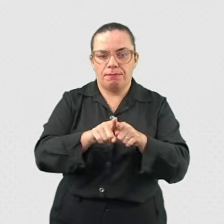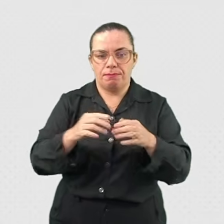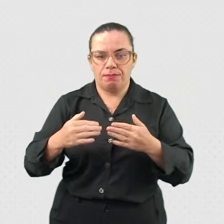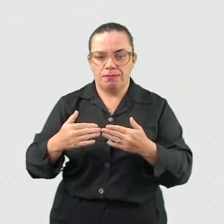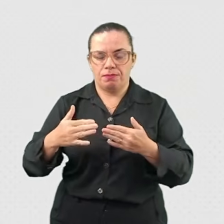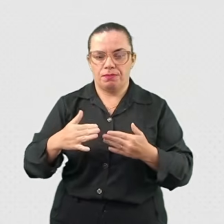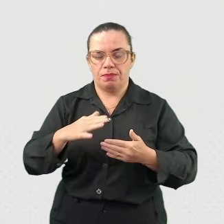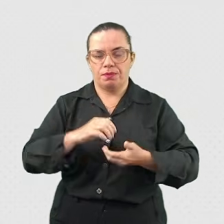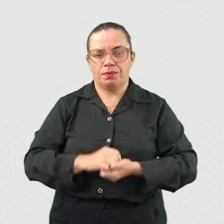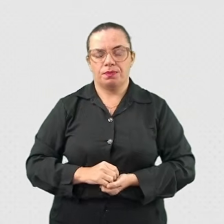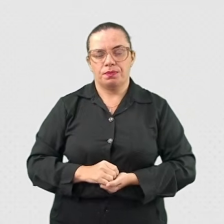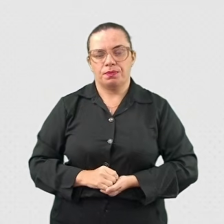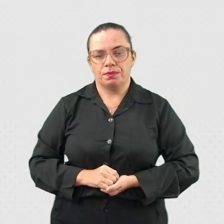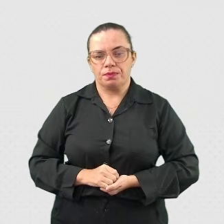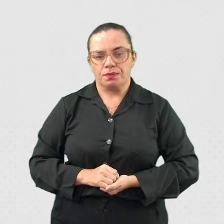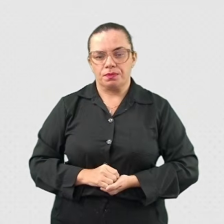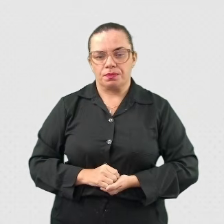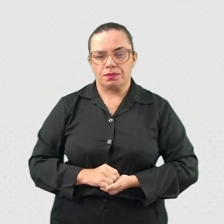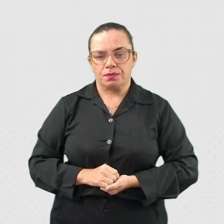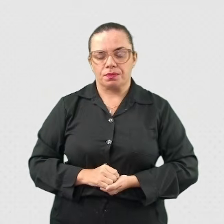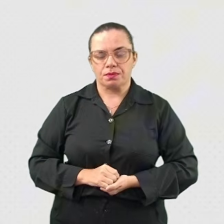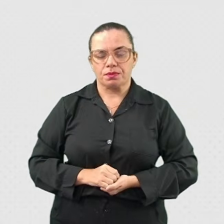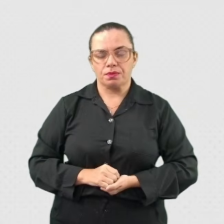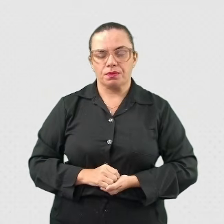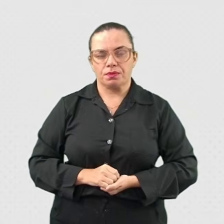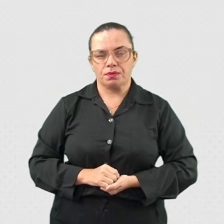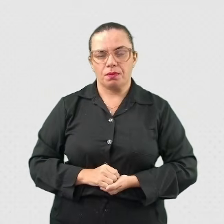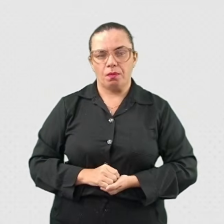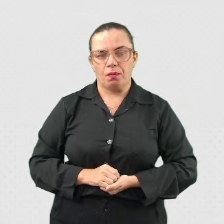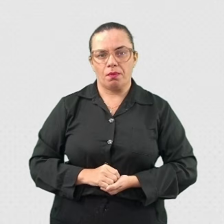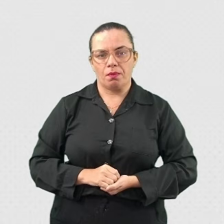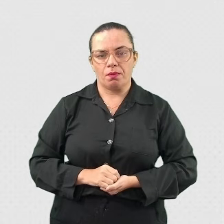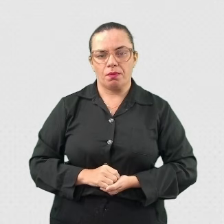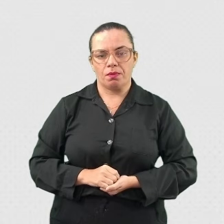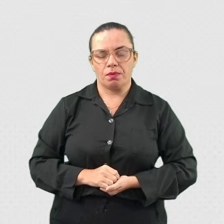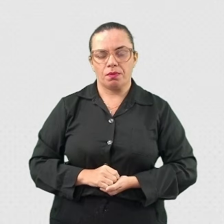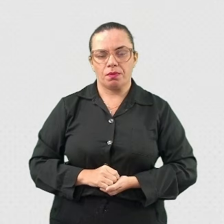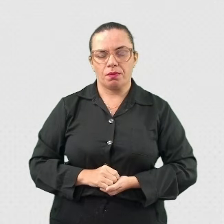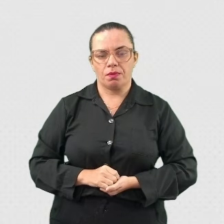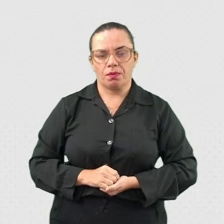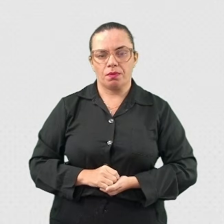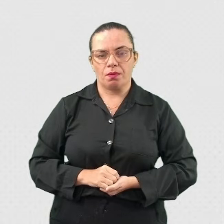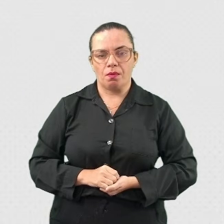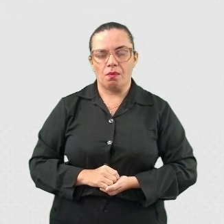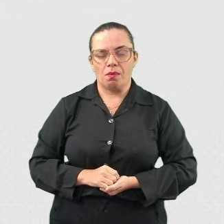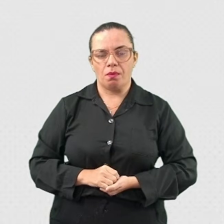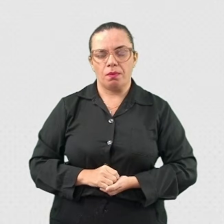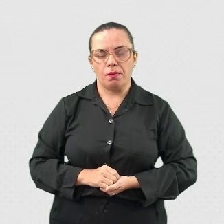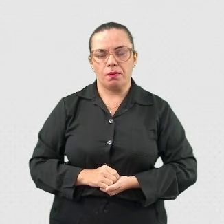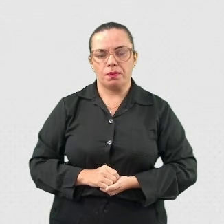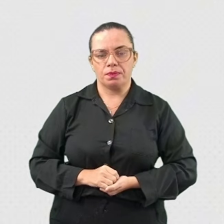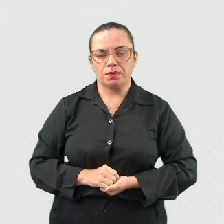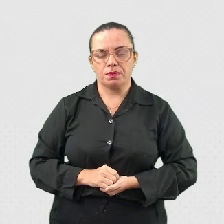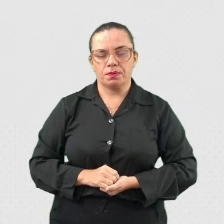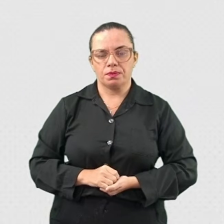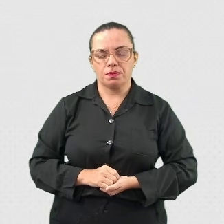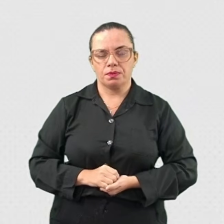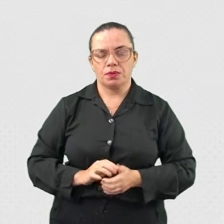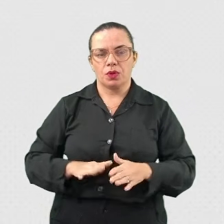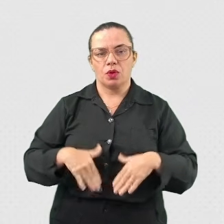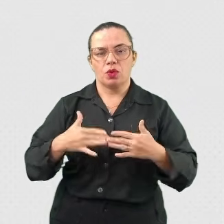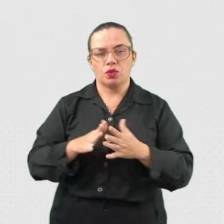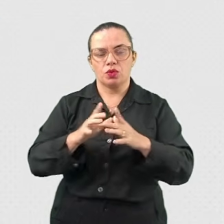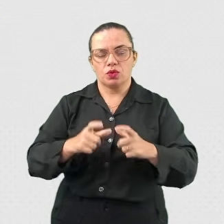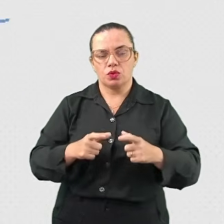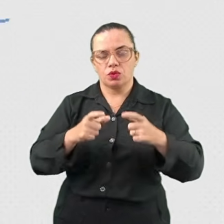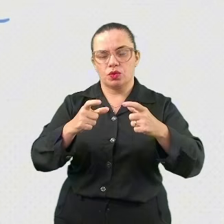ângulos externos. Ângulos externos. Onde é que está